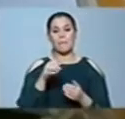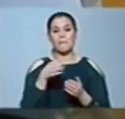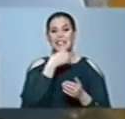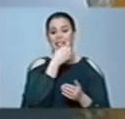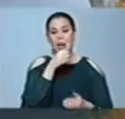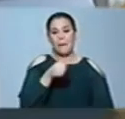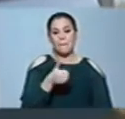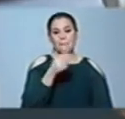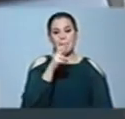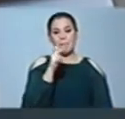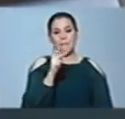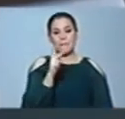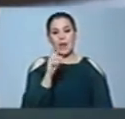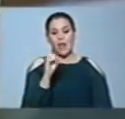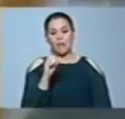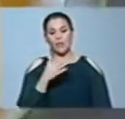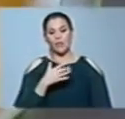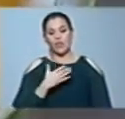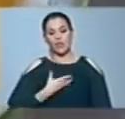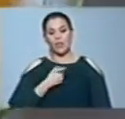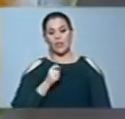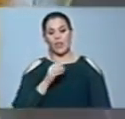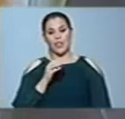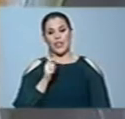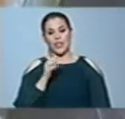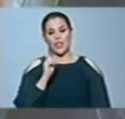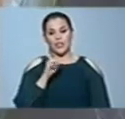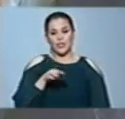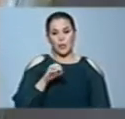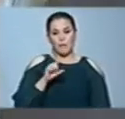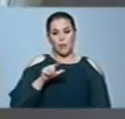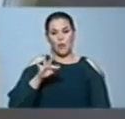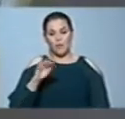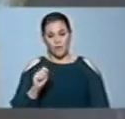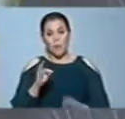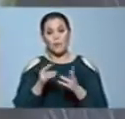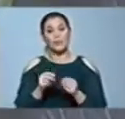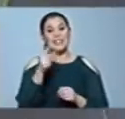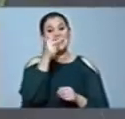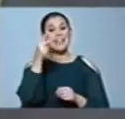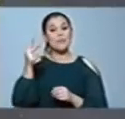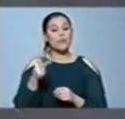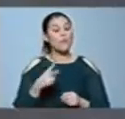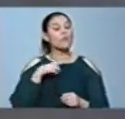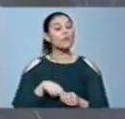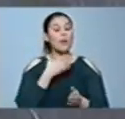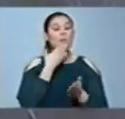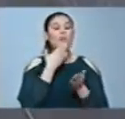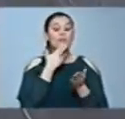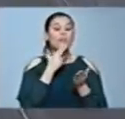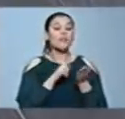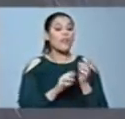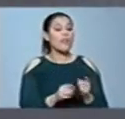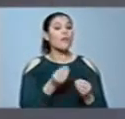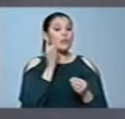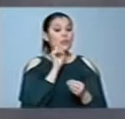é novamente um produto 100% português vamos continuar a espalhar mais um